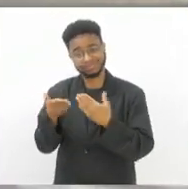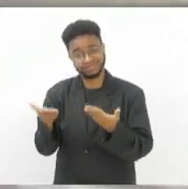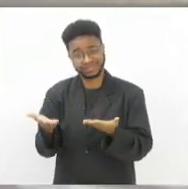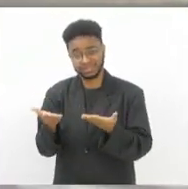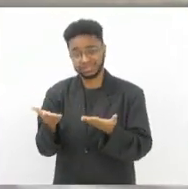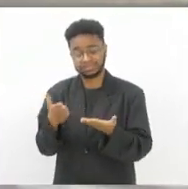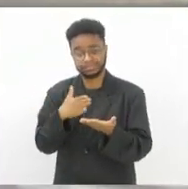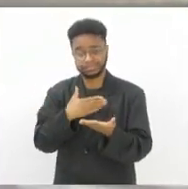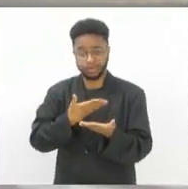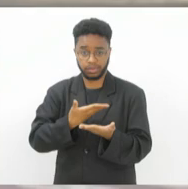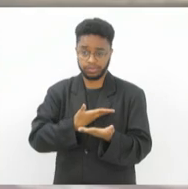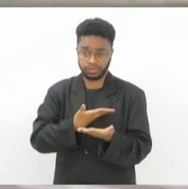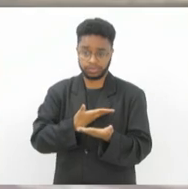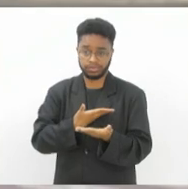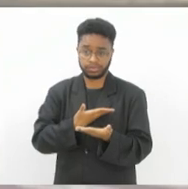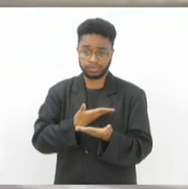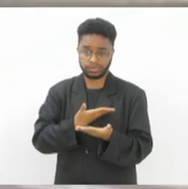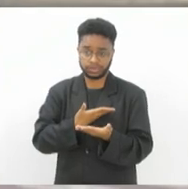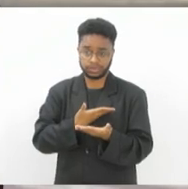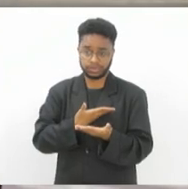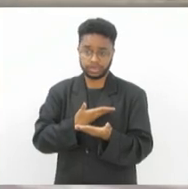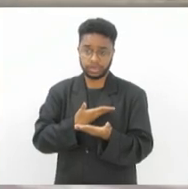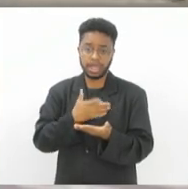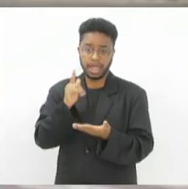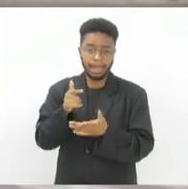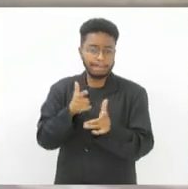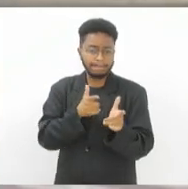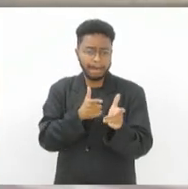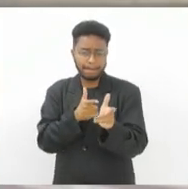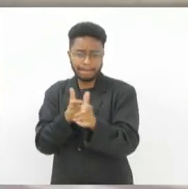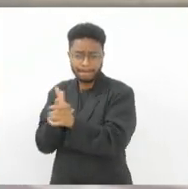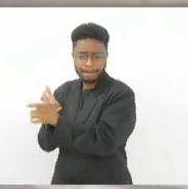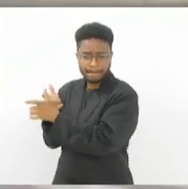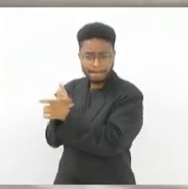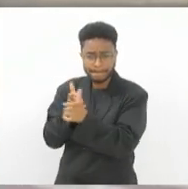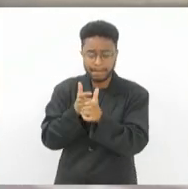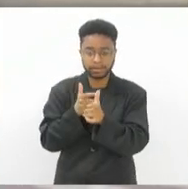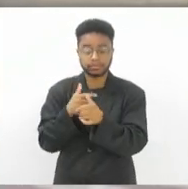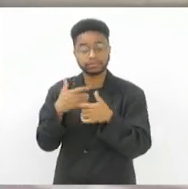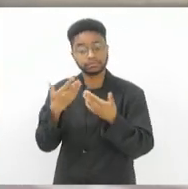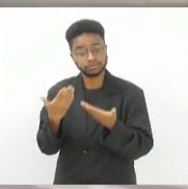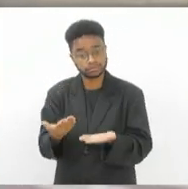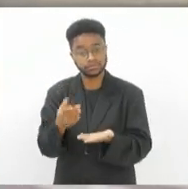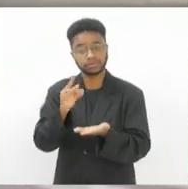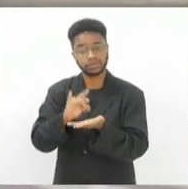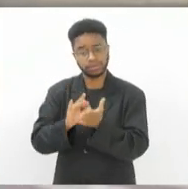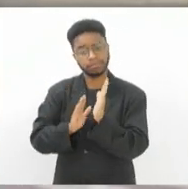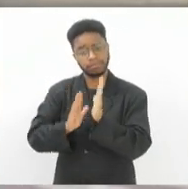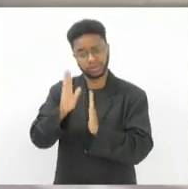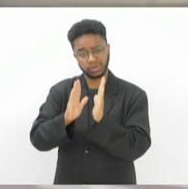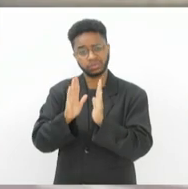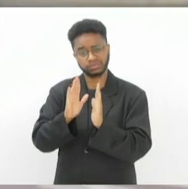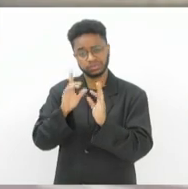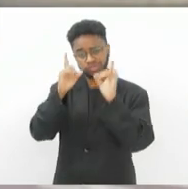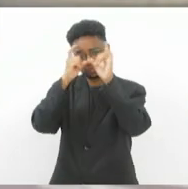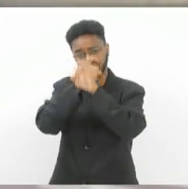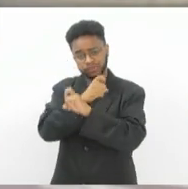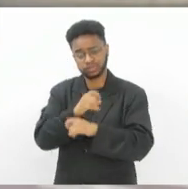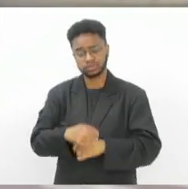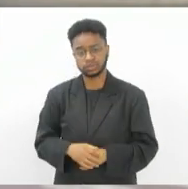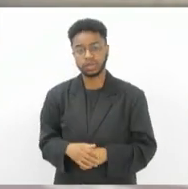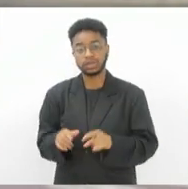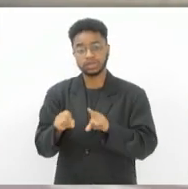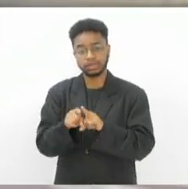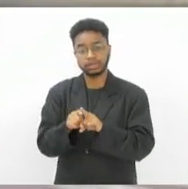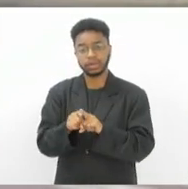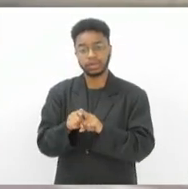amigo, você judeu é fuzilado na rua, né? Então foi uma época braba. Esses últimos